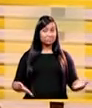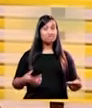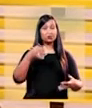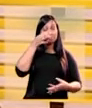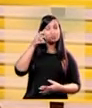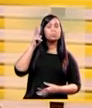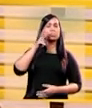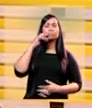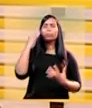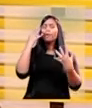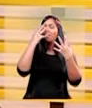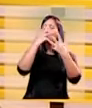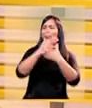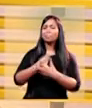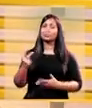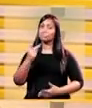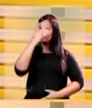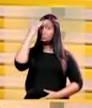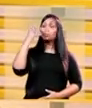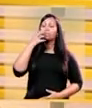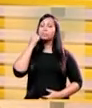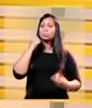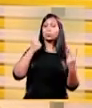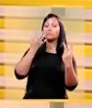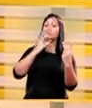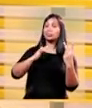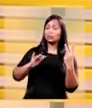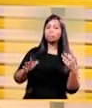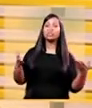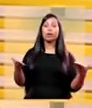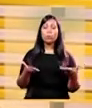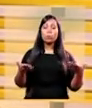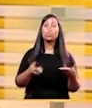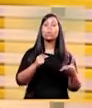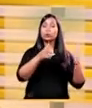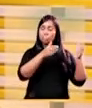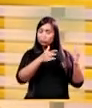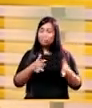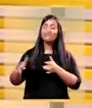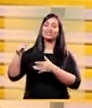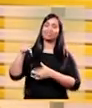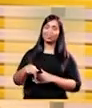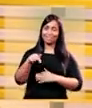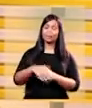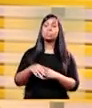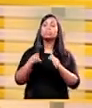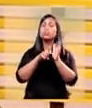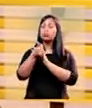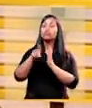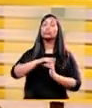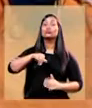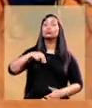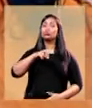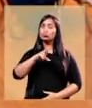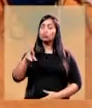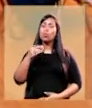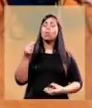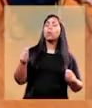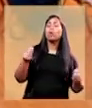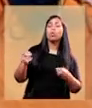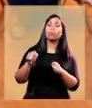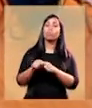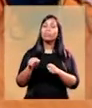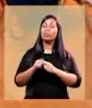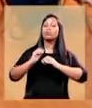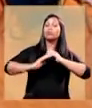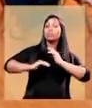A gente conferiu uma história linda aí de um casal que adotou 2 crianças. E agora eu prossigo aqui no estúdio perguntando para o Júnior. Júnior, como